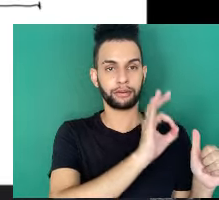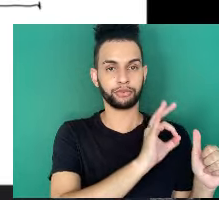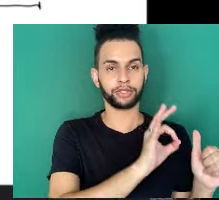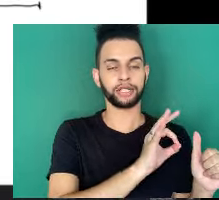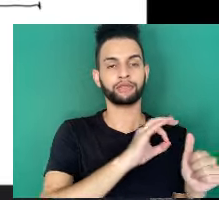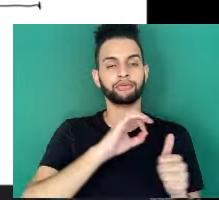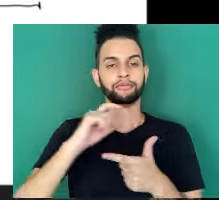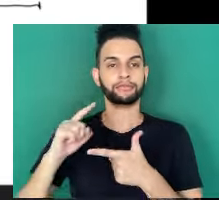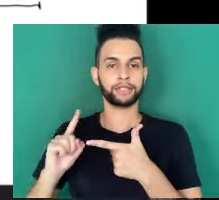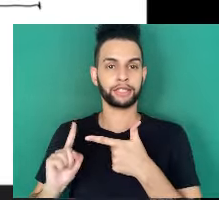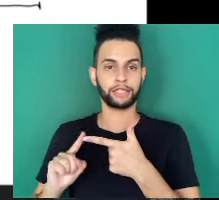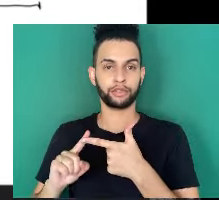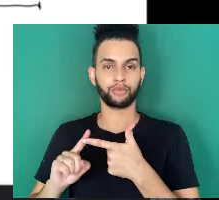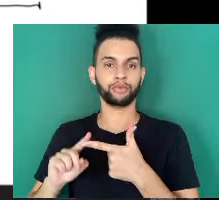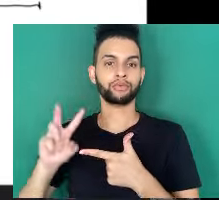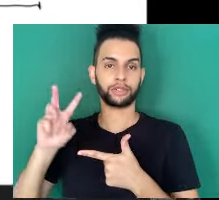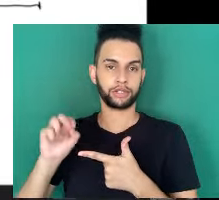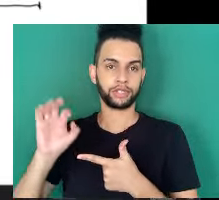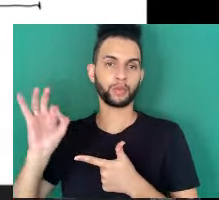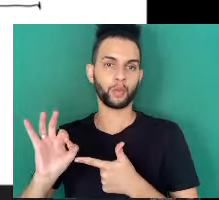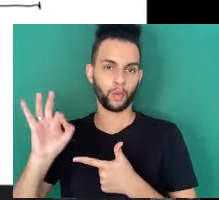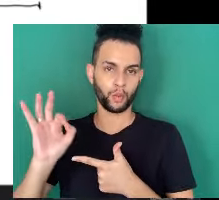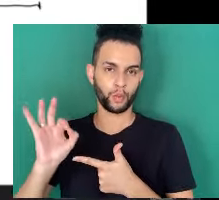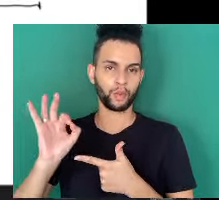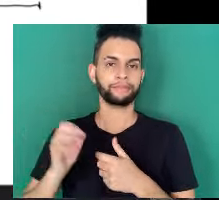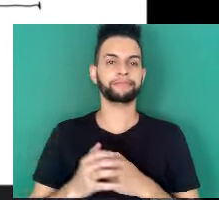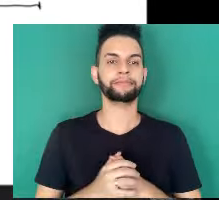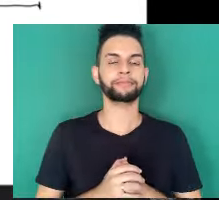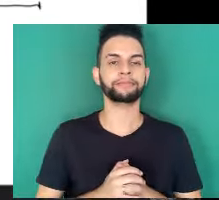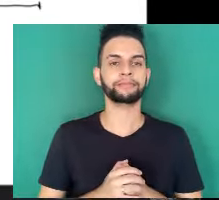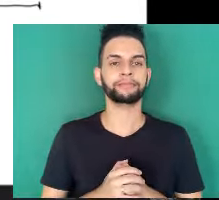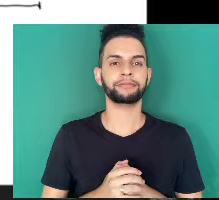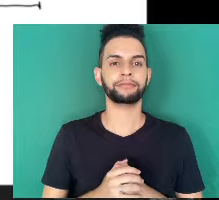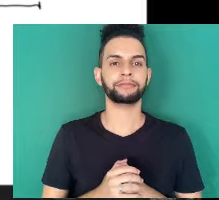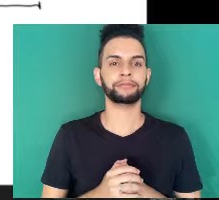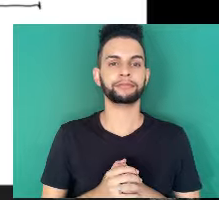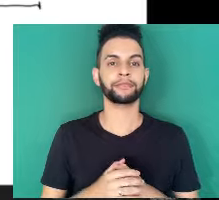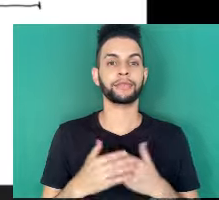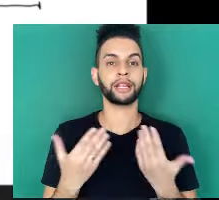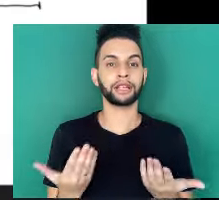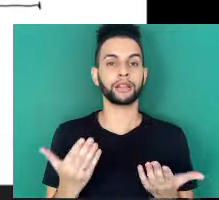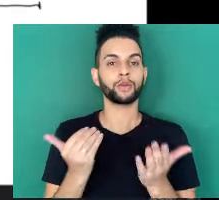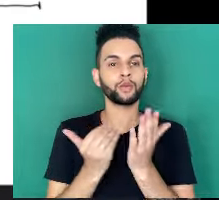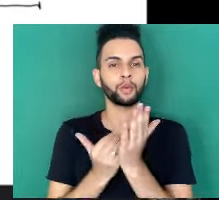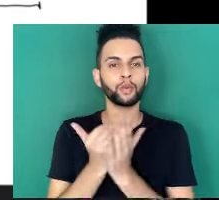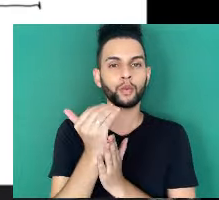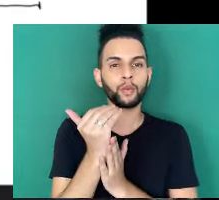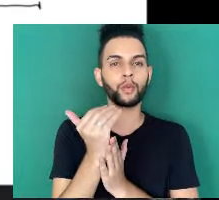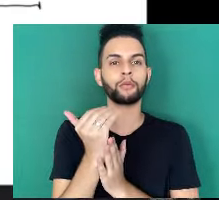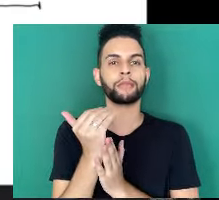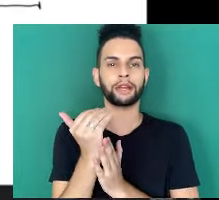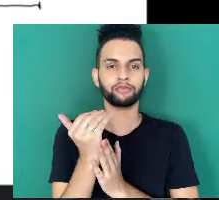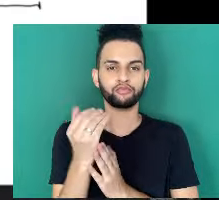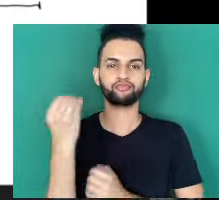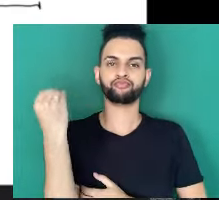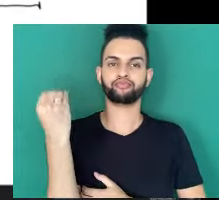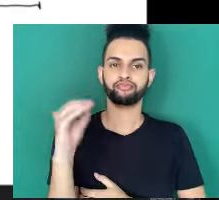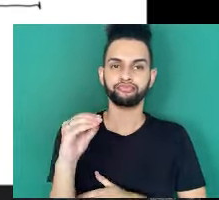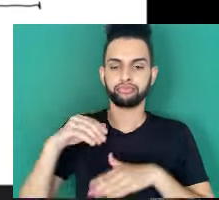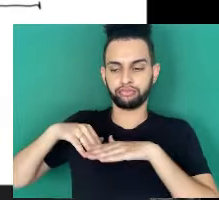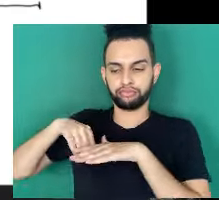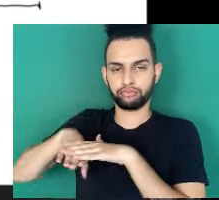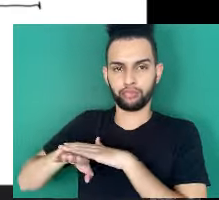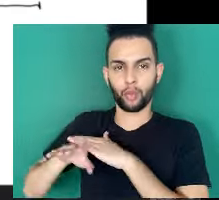e no segundo também um juro de 50%. Então, eu começo aqui com capital de